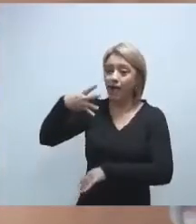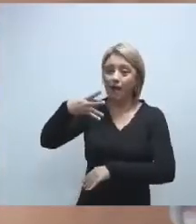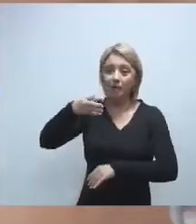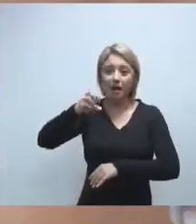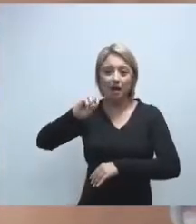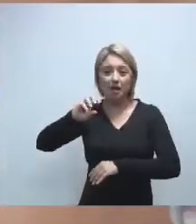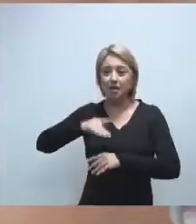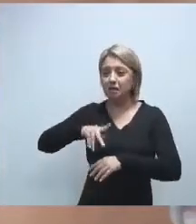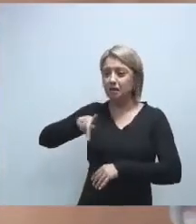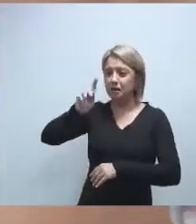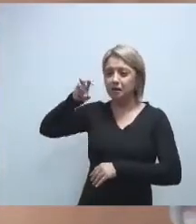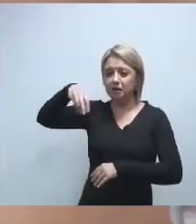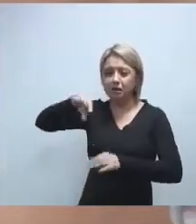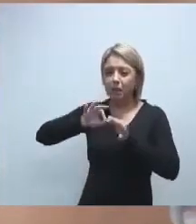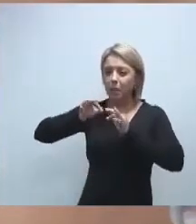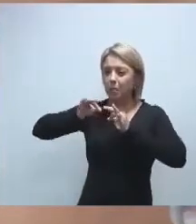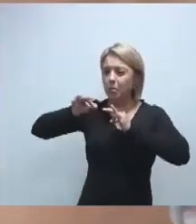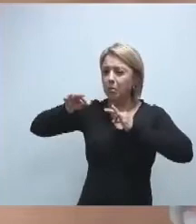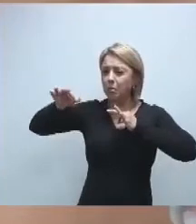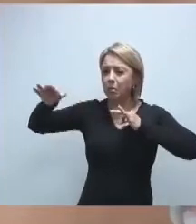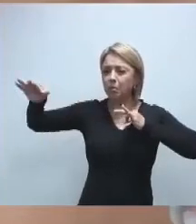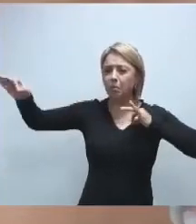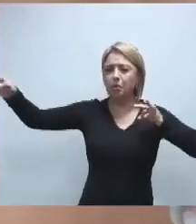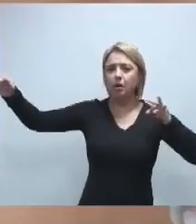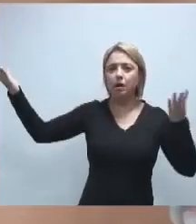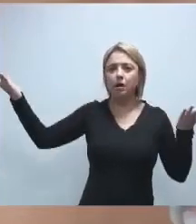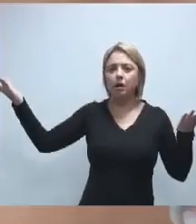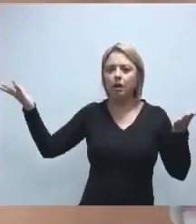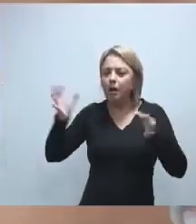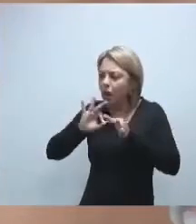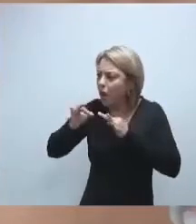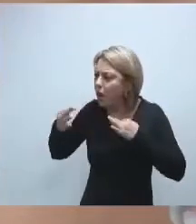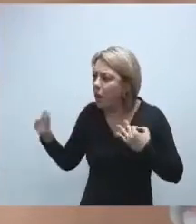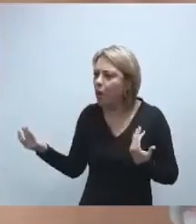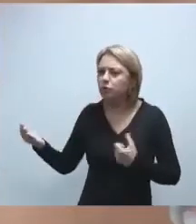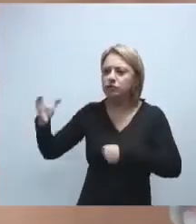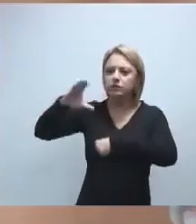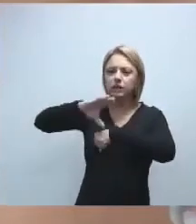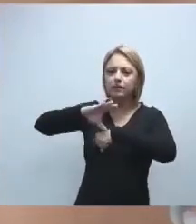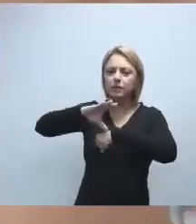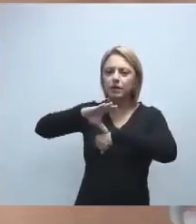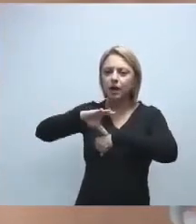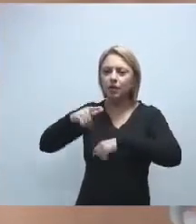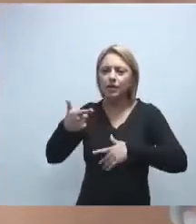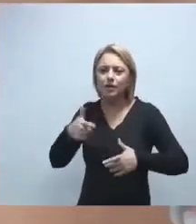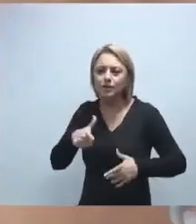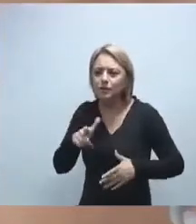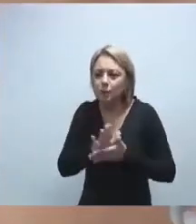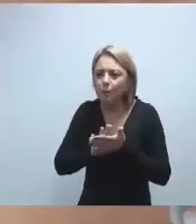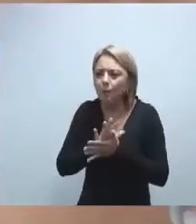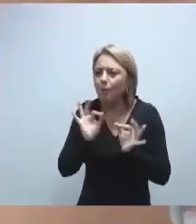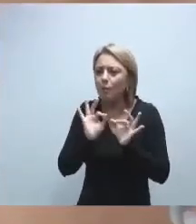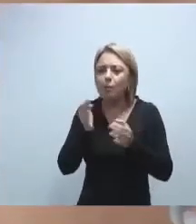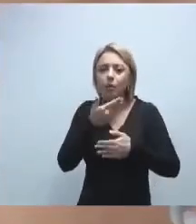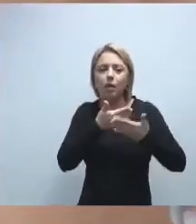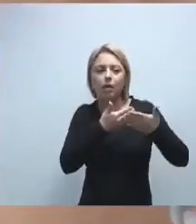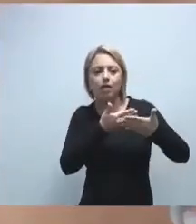quilômetros de a 400 km de distância da capital e não têm com quem conversar